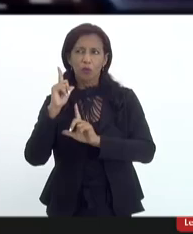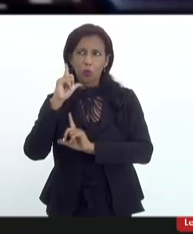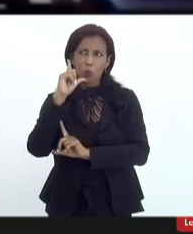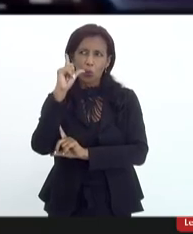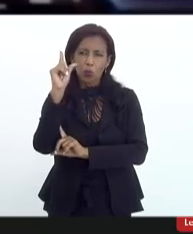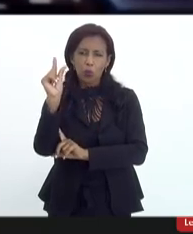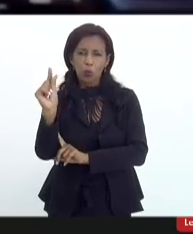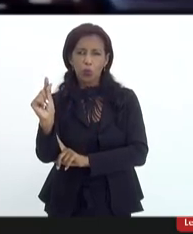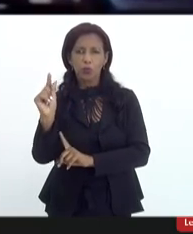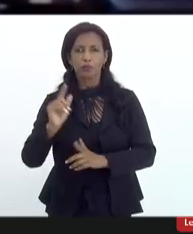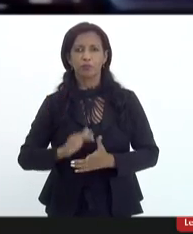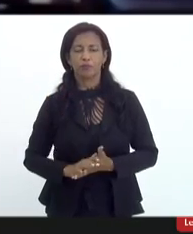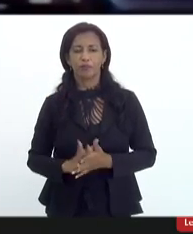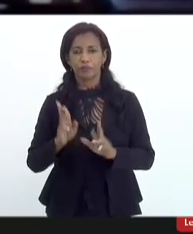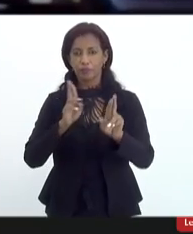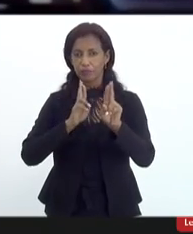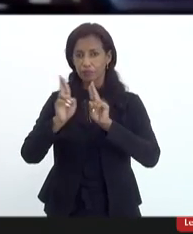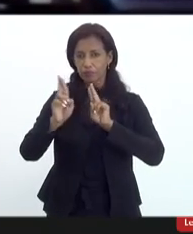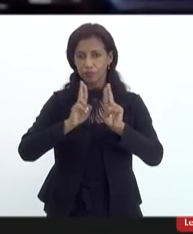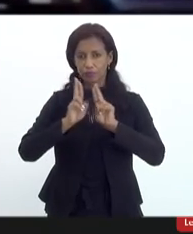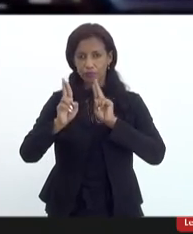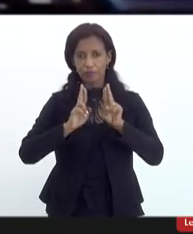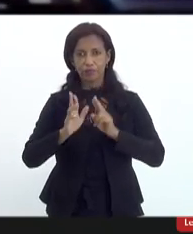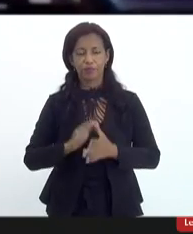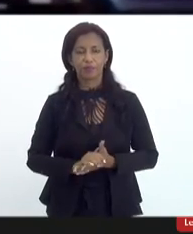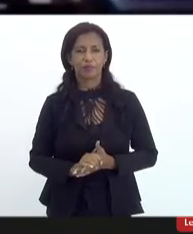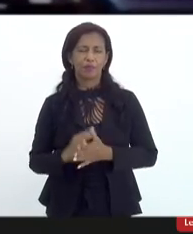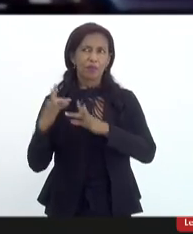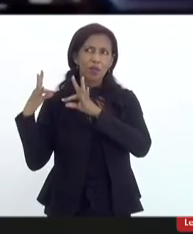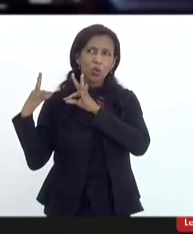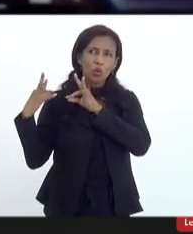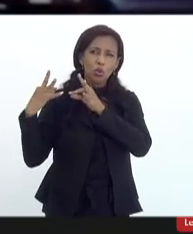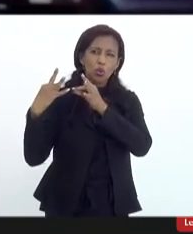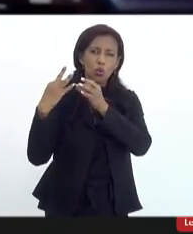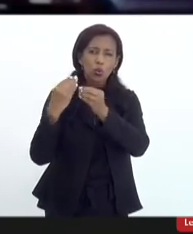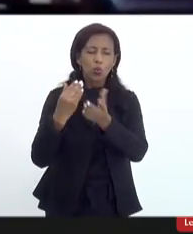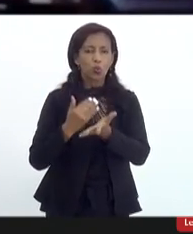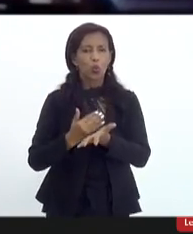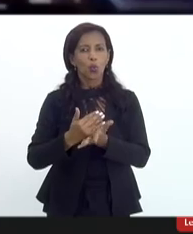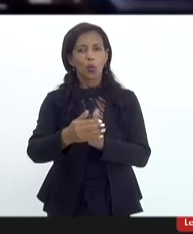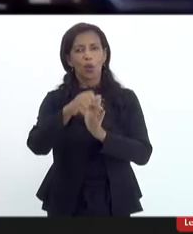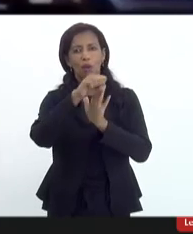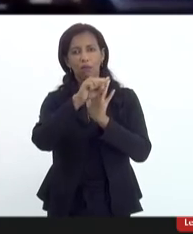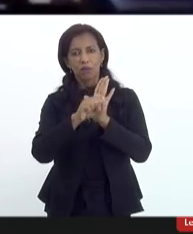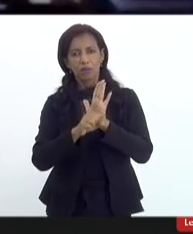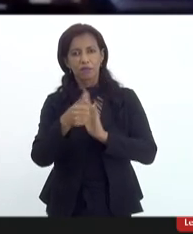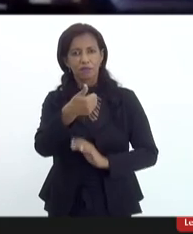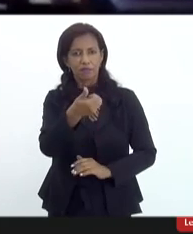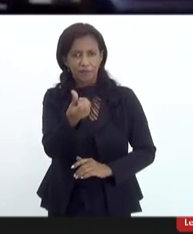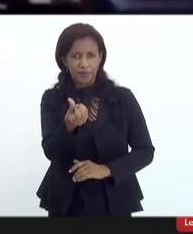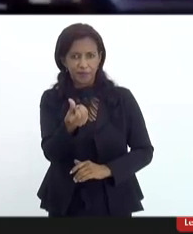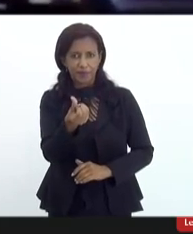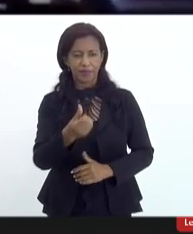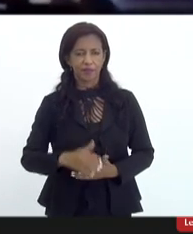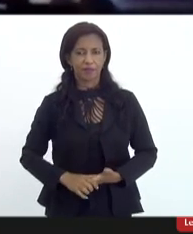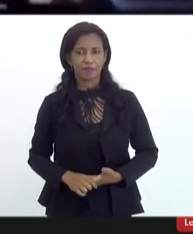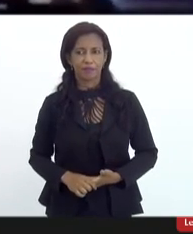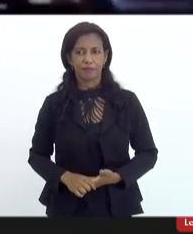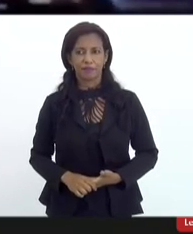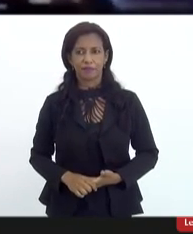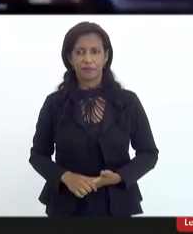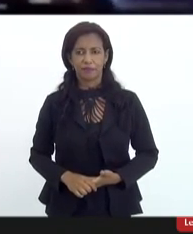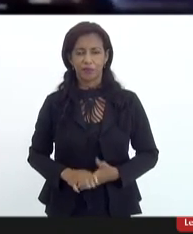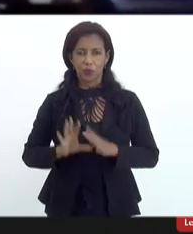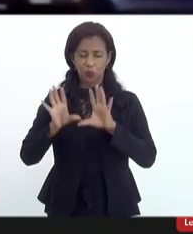longe em relação a tudo que começou no século XVI com